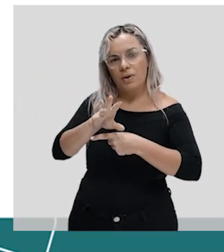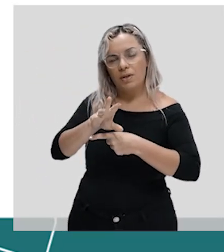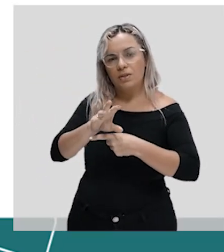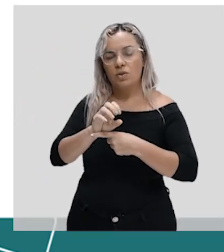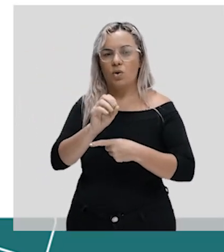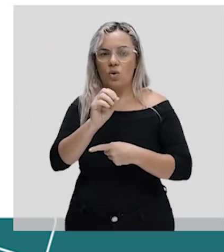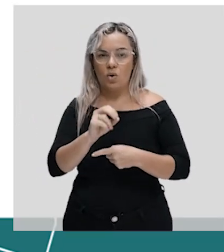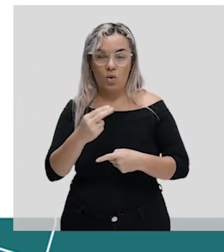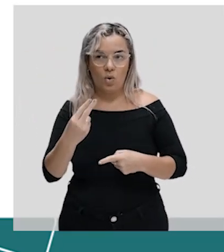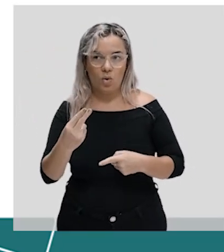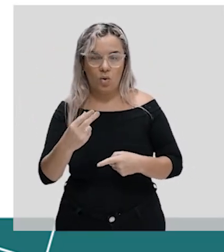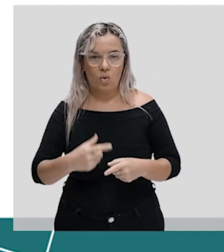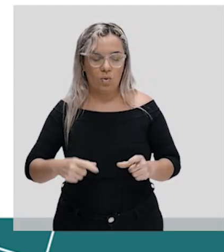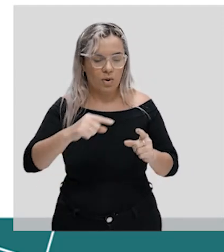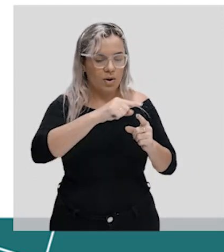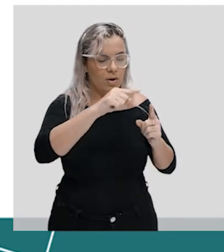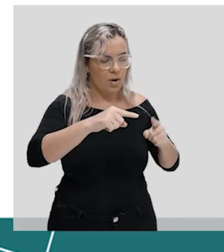ó.